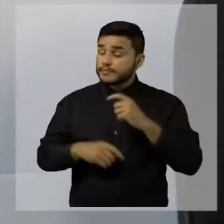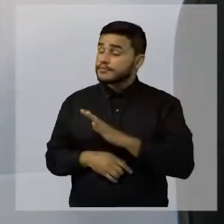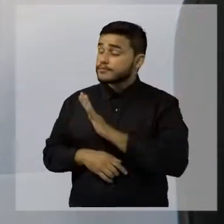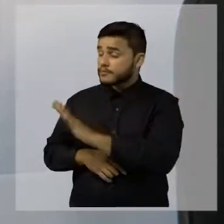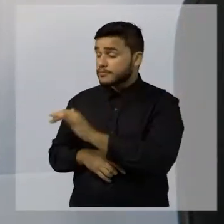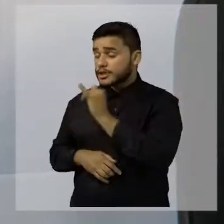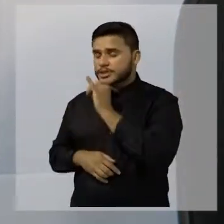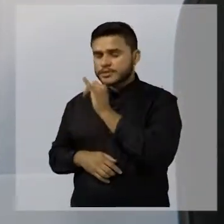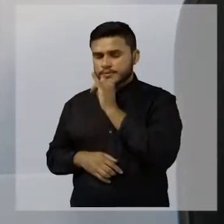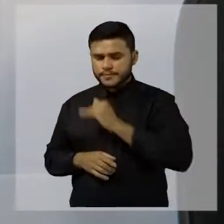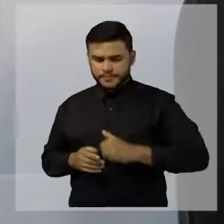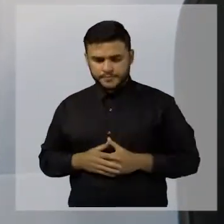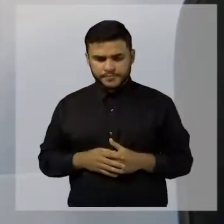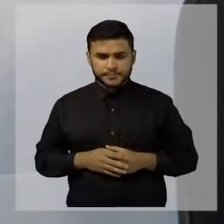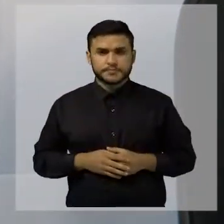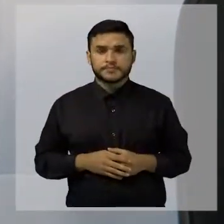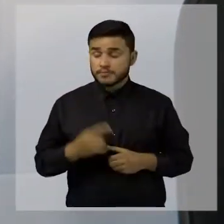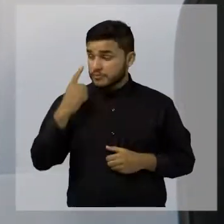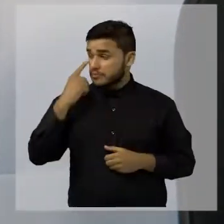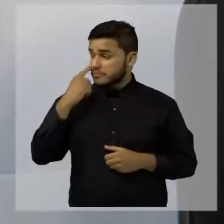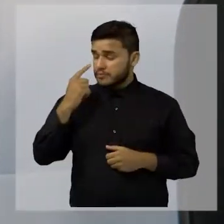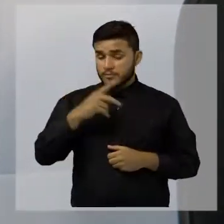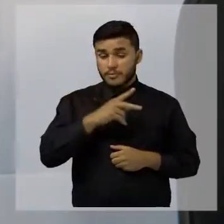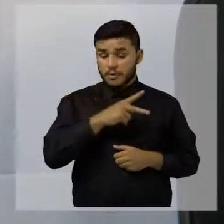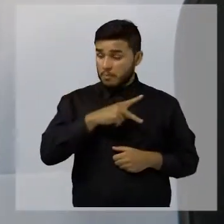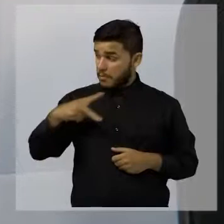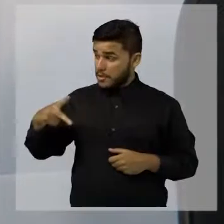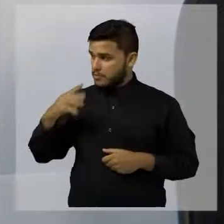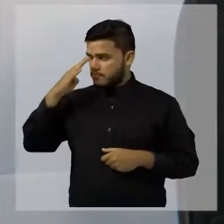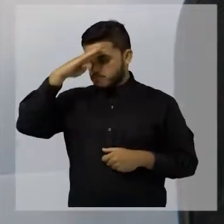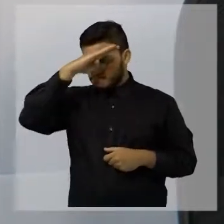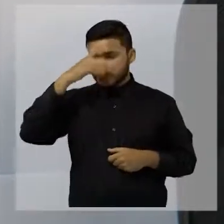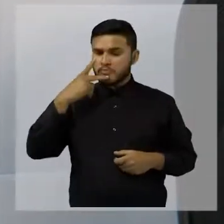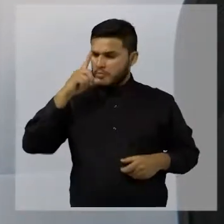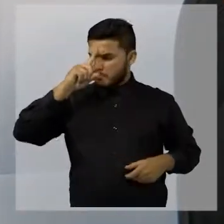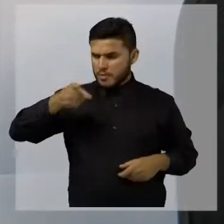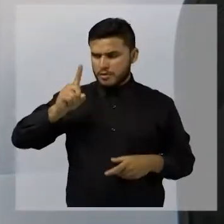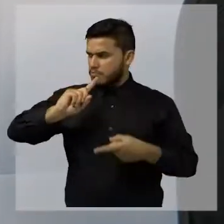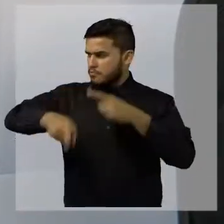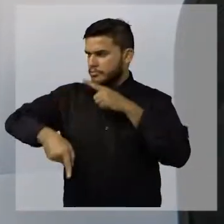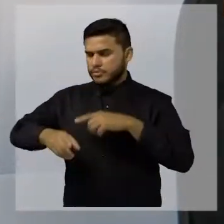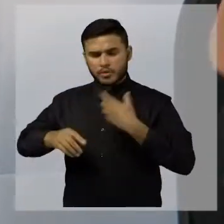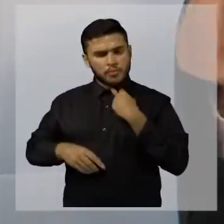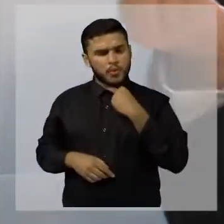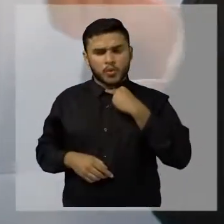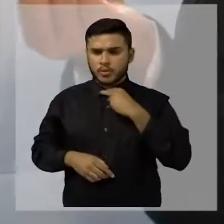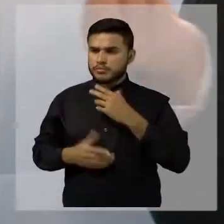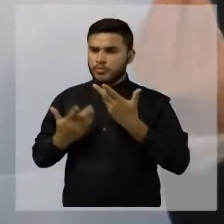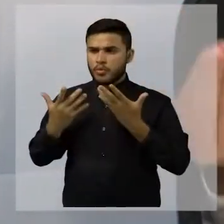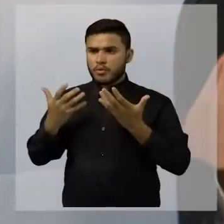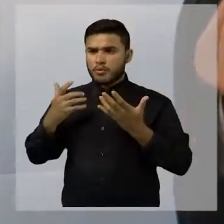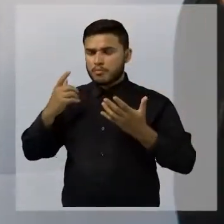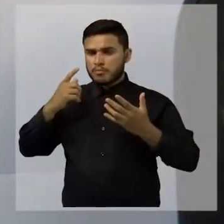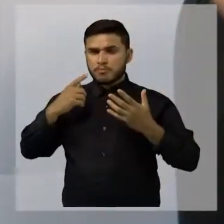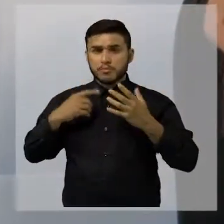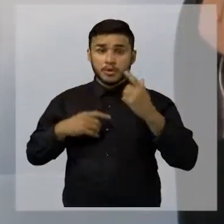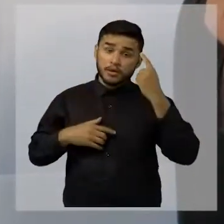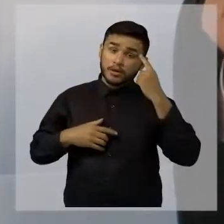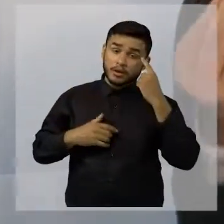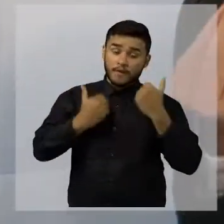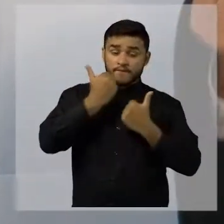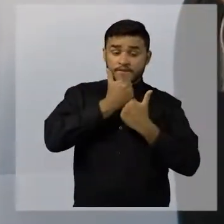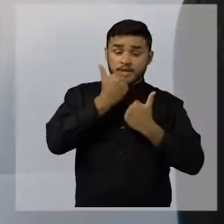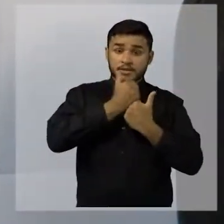de uma hora para outra, você tem um presidente intervencionista e, de uma hora para outra, você tem um vice-presidente, Hamilton